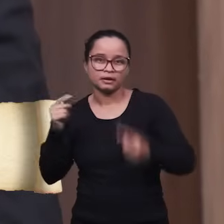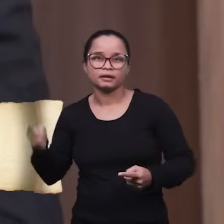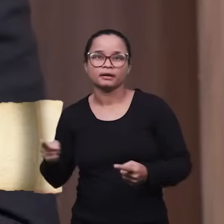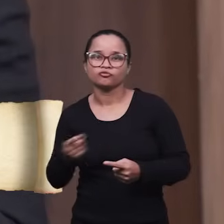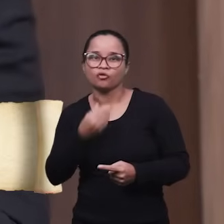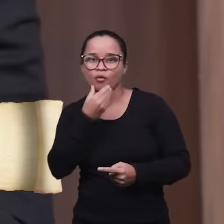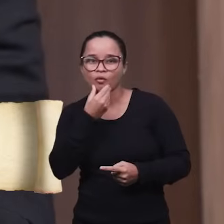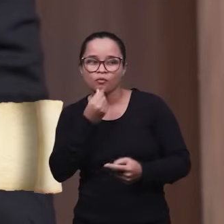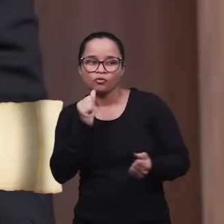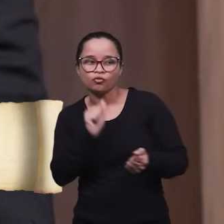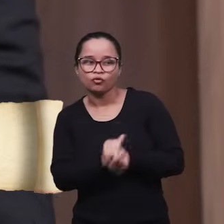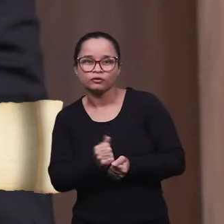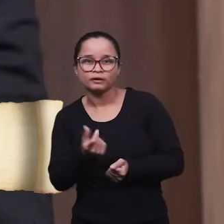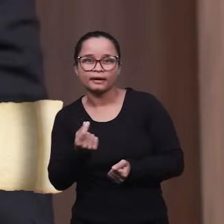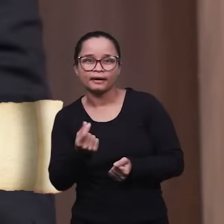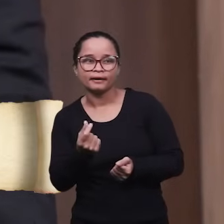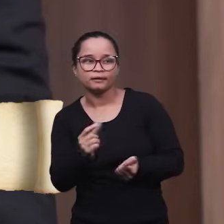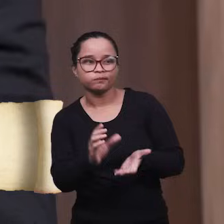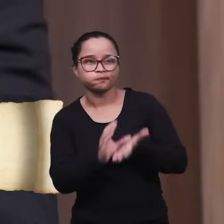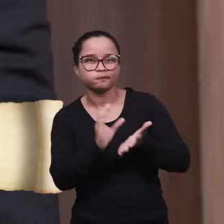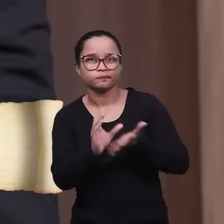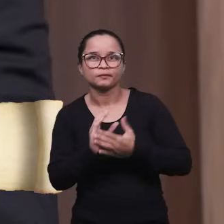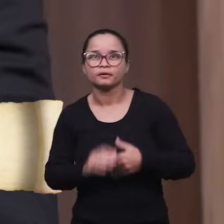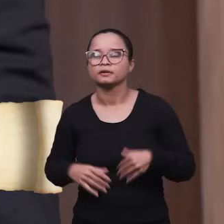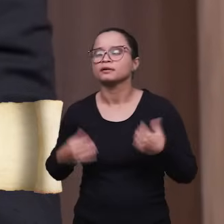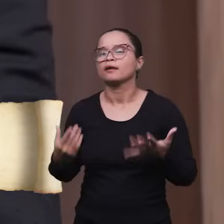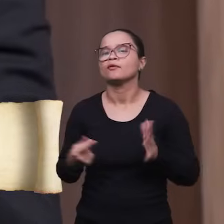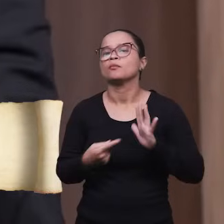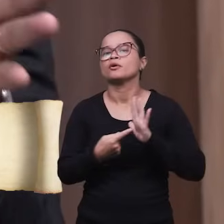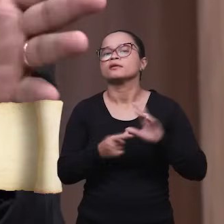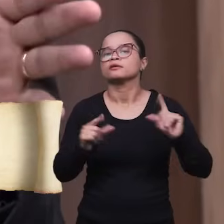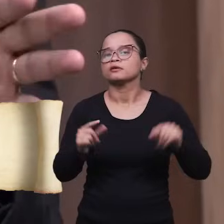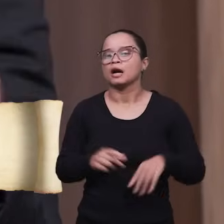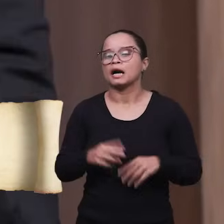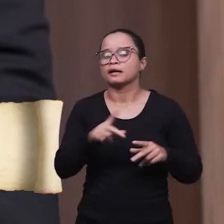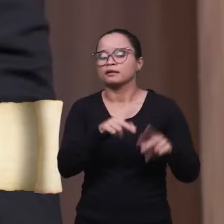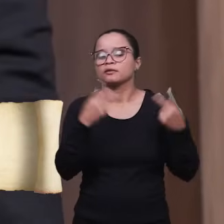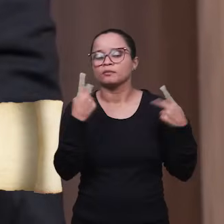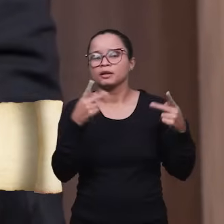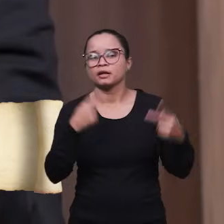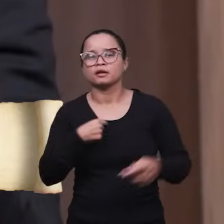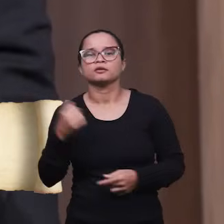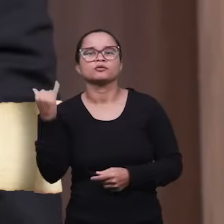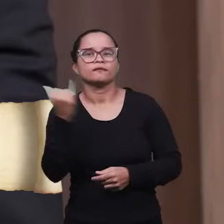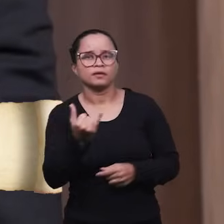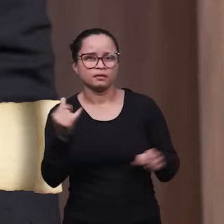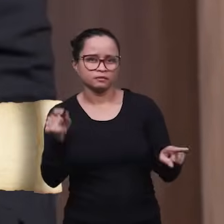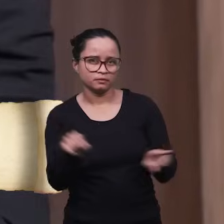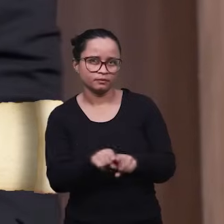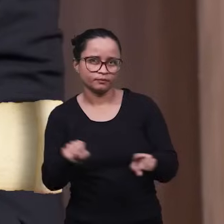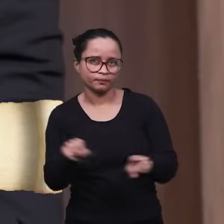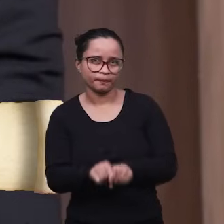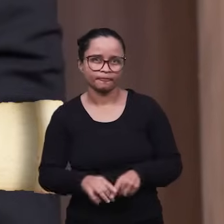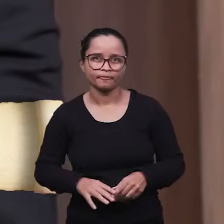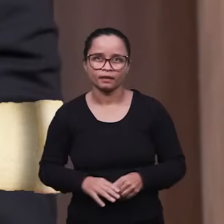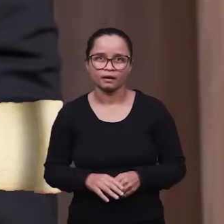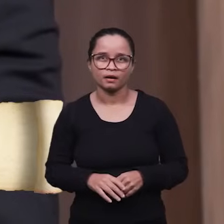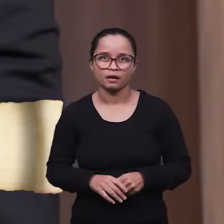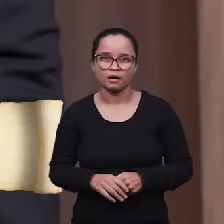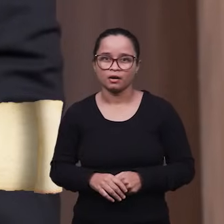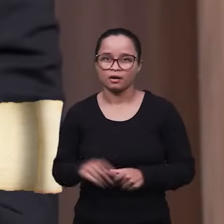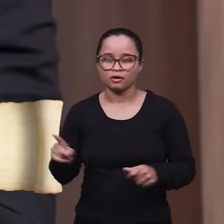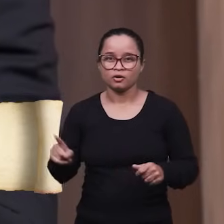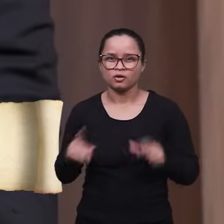é? Então, o que estava querendo se mostrar ali? O que eles estão pregando é a mesma coisa que eu estou dizendo. E o evangelho não é feito